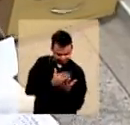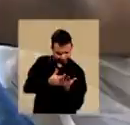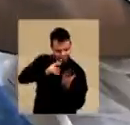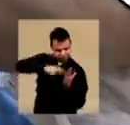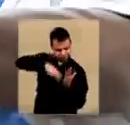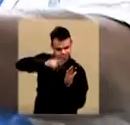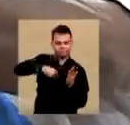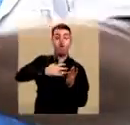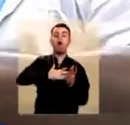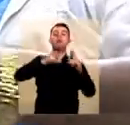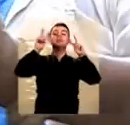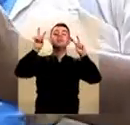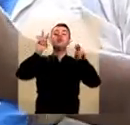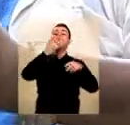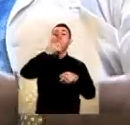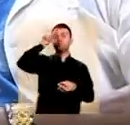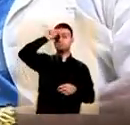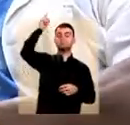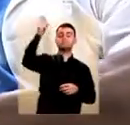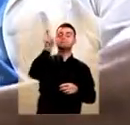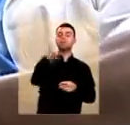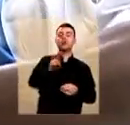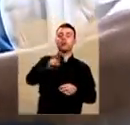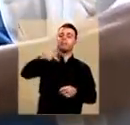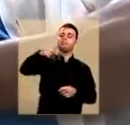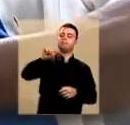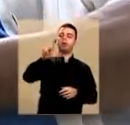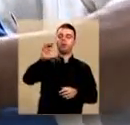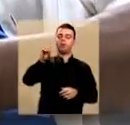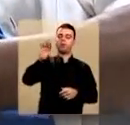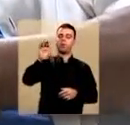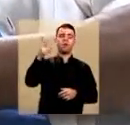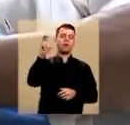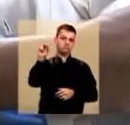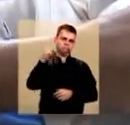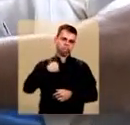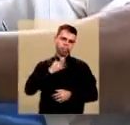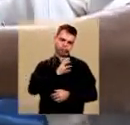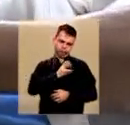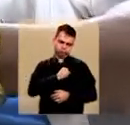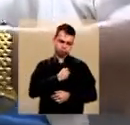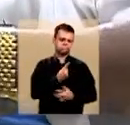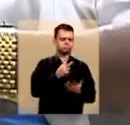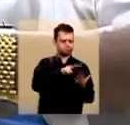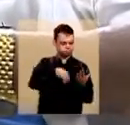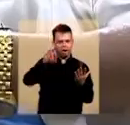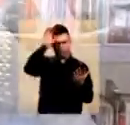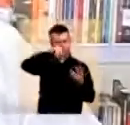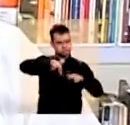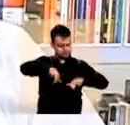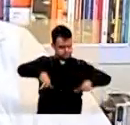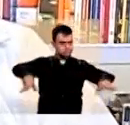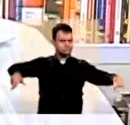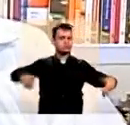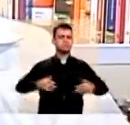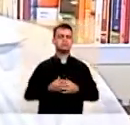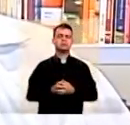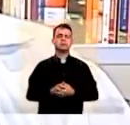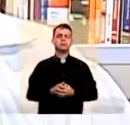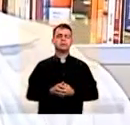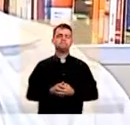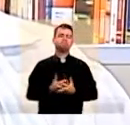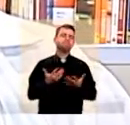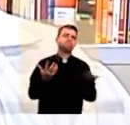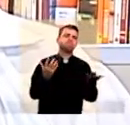Mas eu gosto mesmo do Paulo Coelho, né? A maioria dos livros bons eu gosto. Aprende muita coisa lendo o livro.